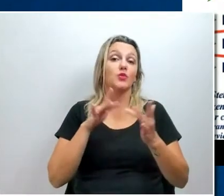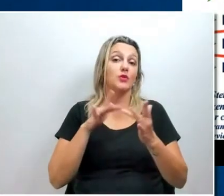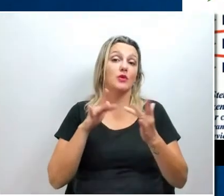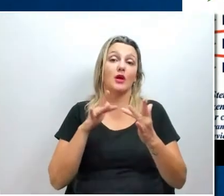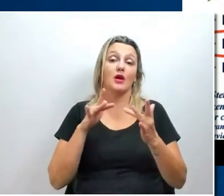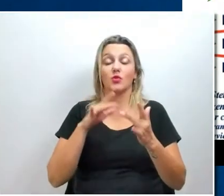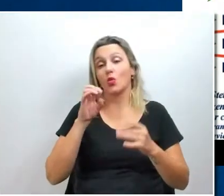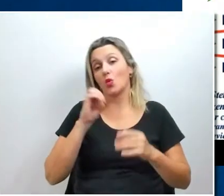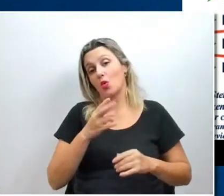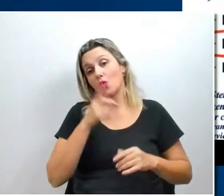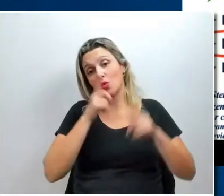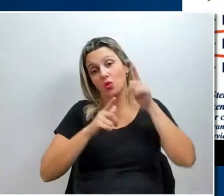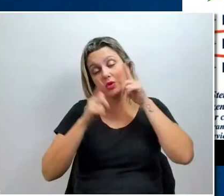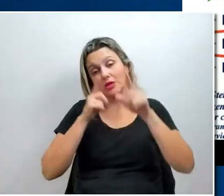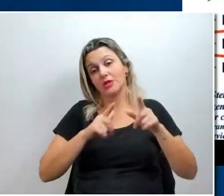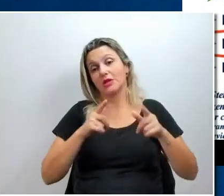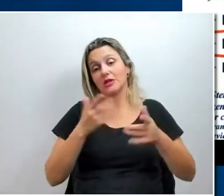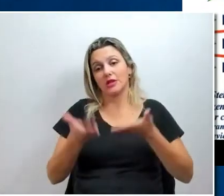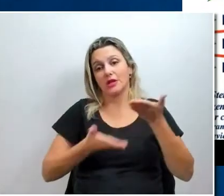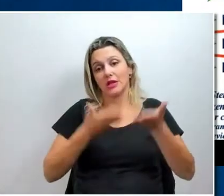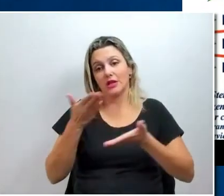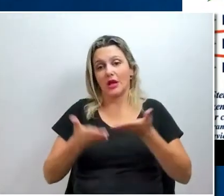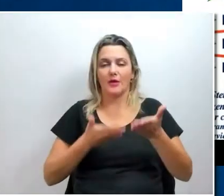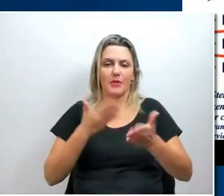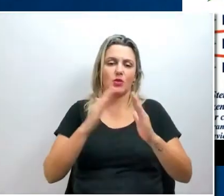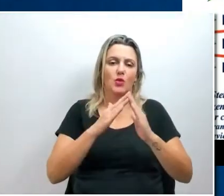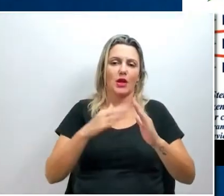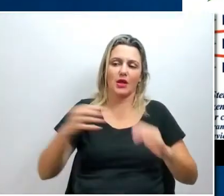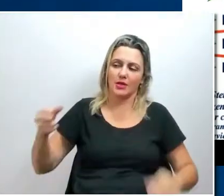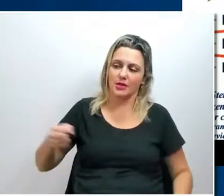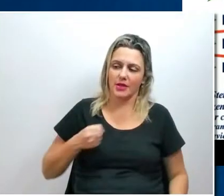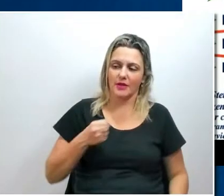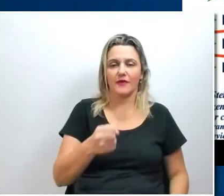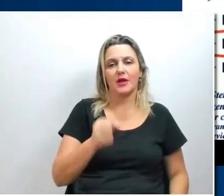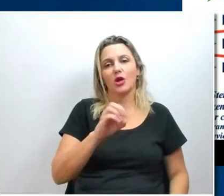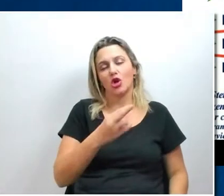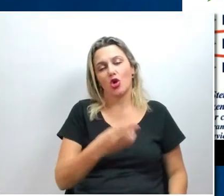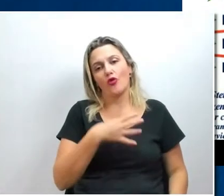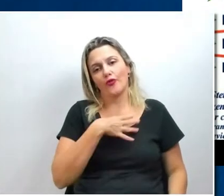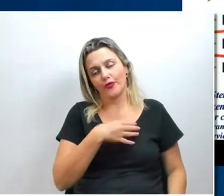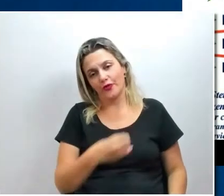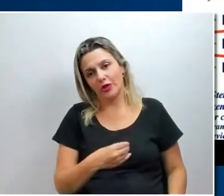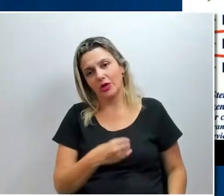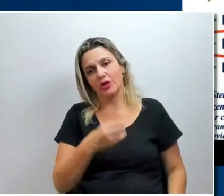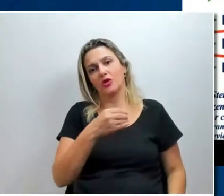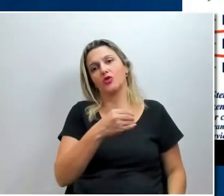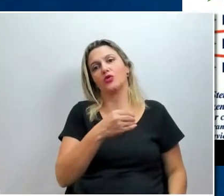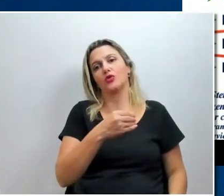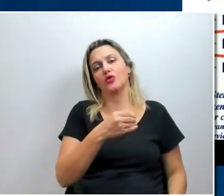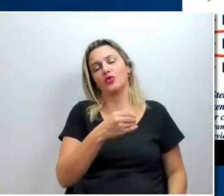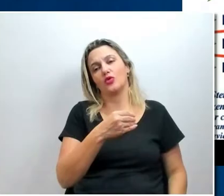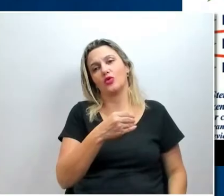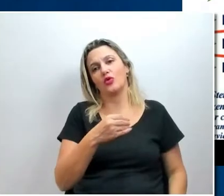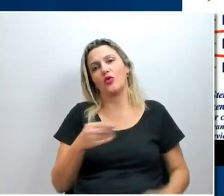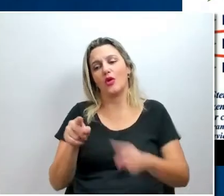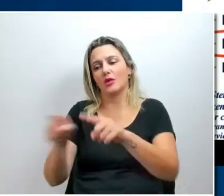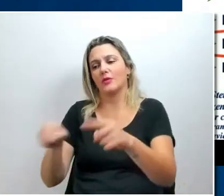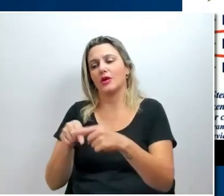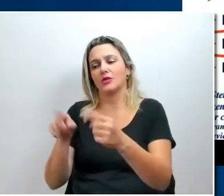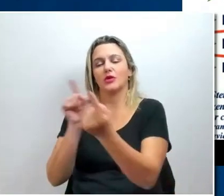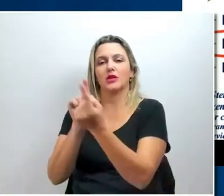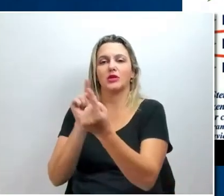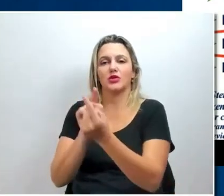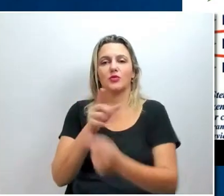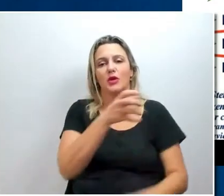que terapeutas venham à nossa casa ou levar os nossos filhos, as nossas filhas até clínicas ou centros para